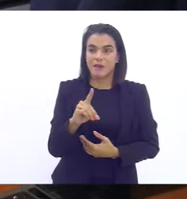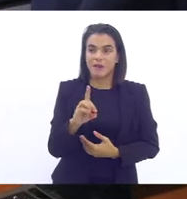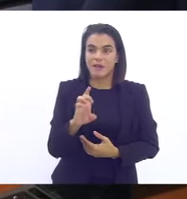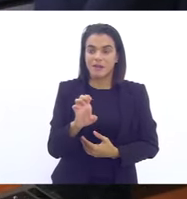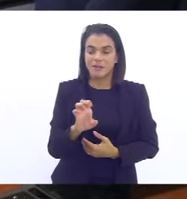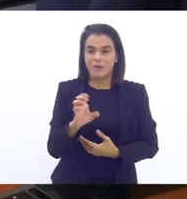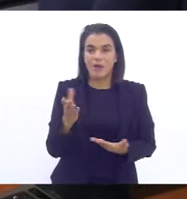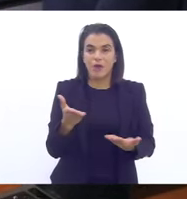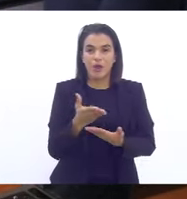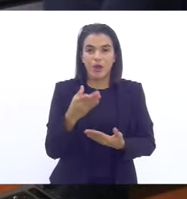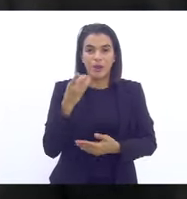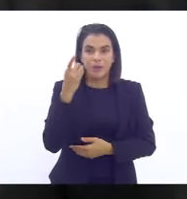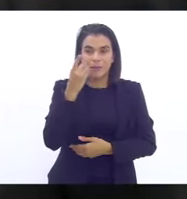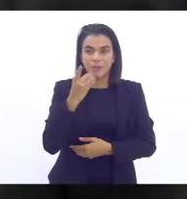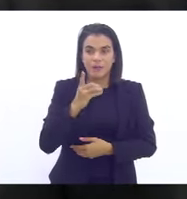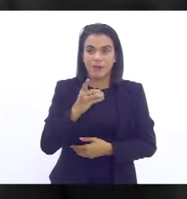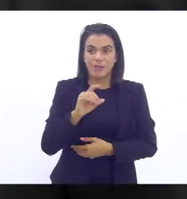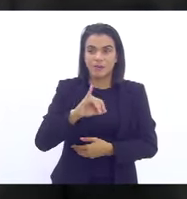deputado Jari.